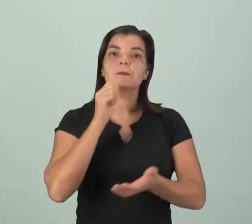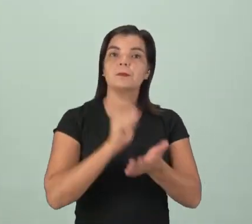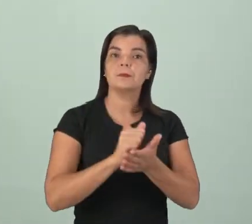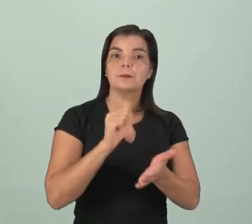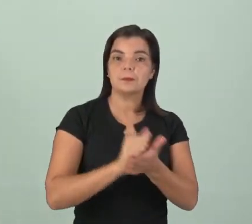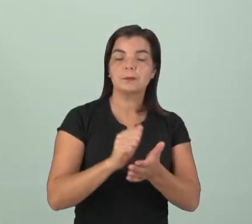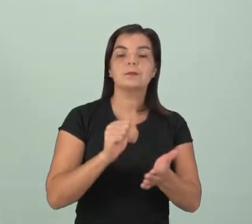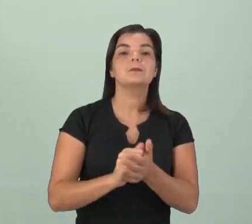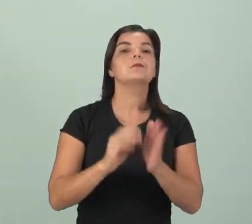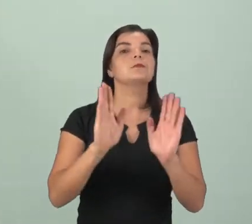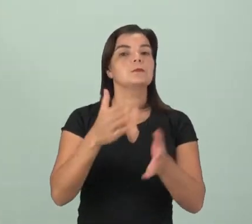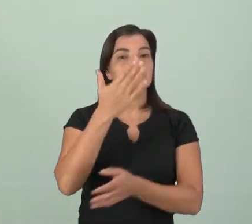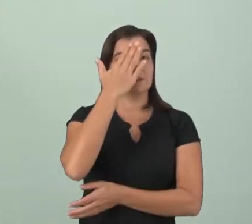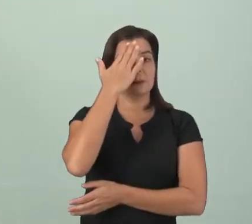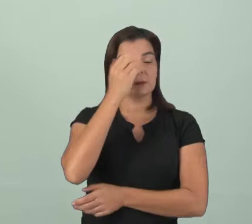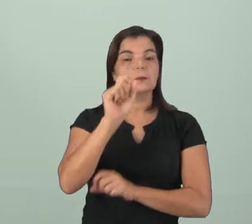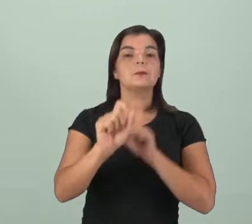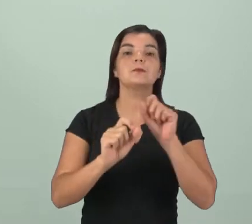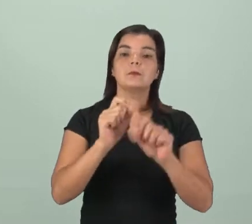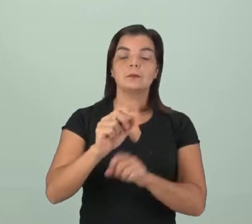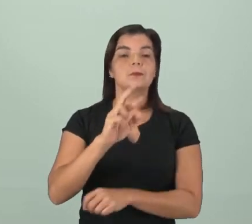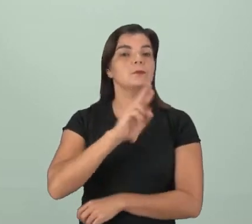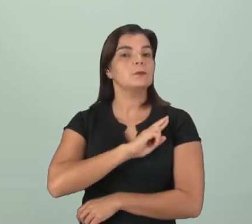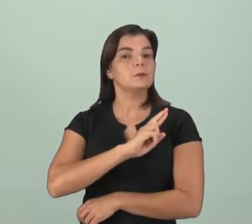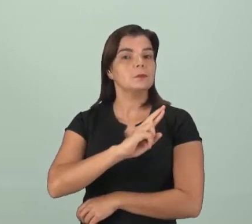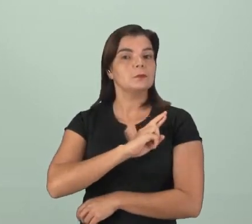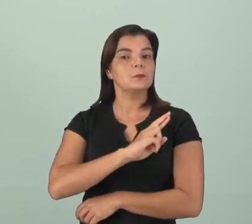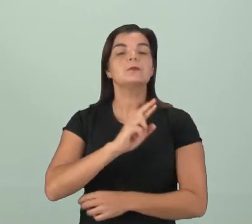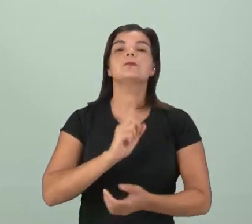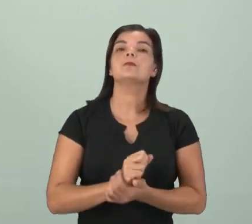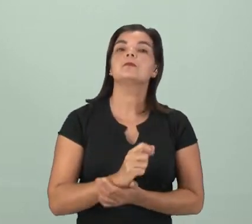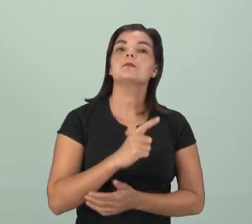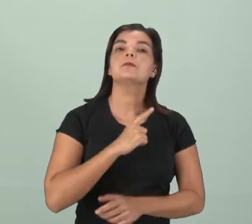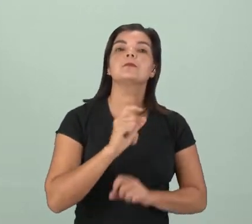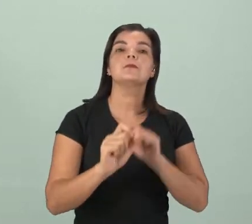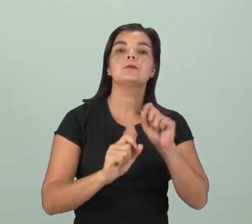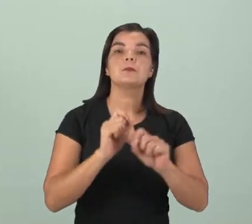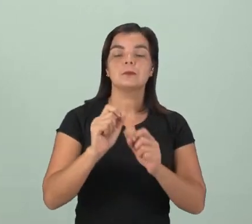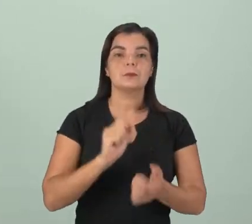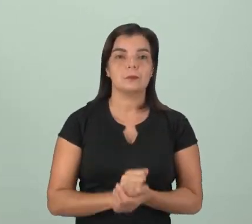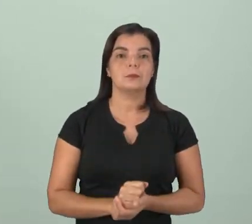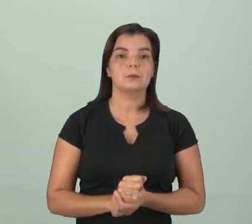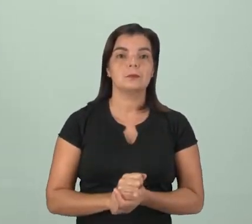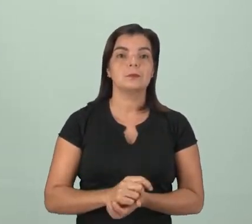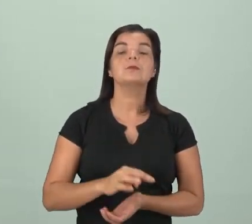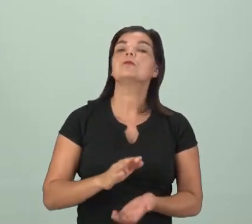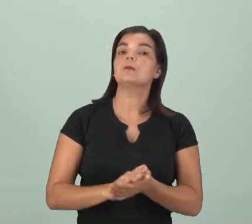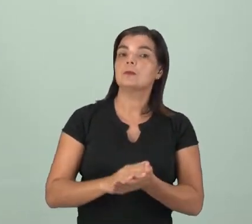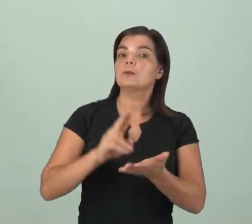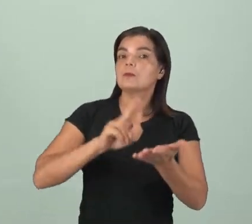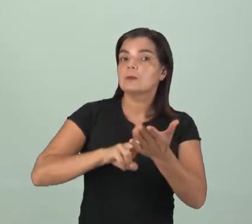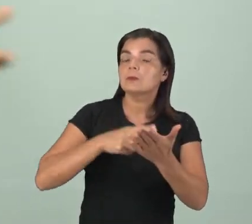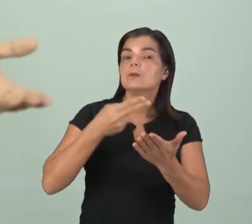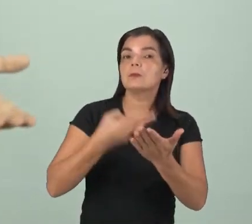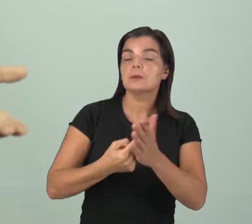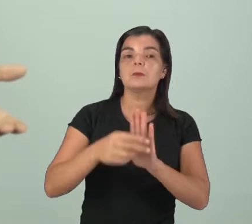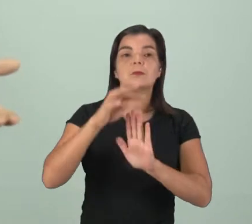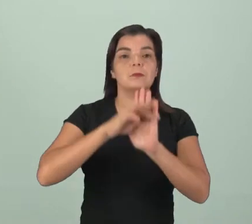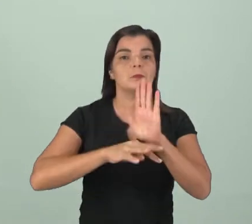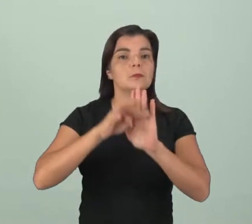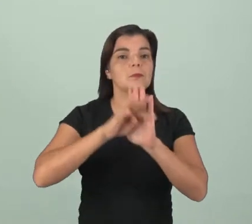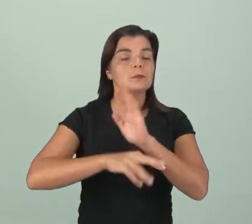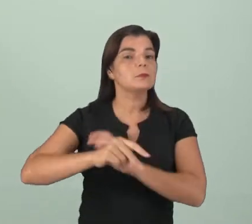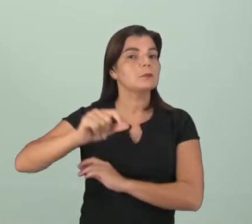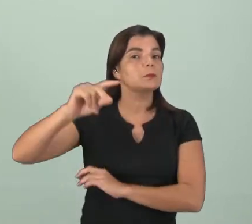A gente já sabe que as religiões algumas têm tradição escrita, que são textos até